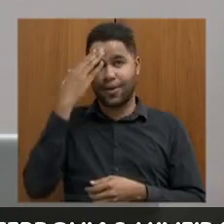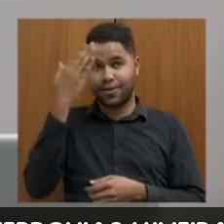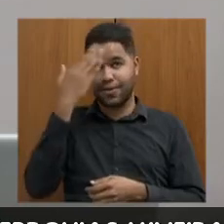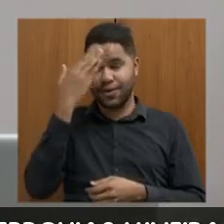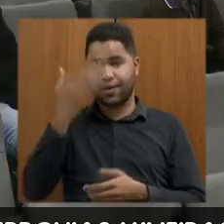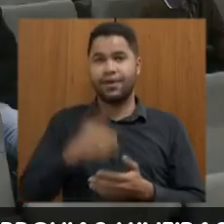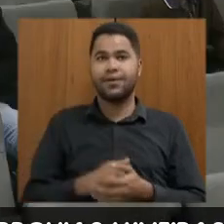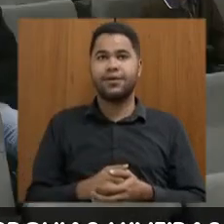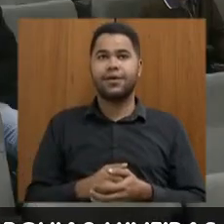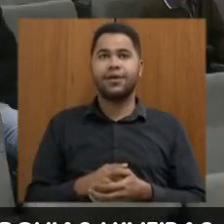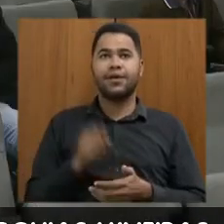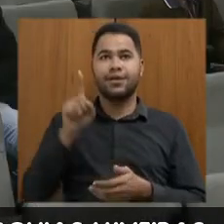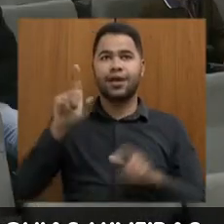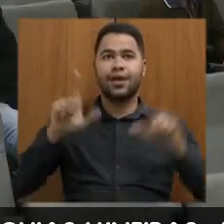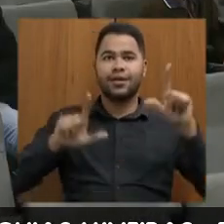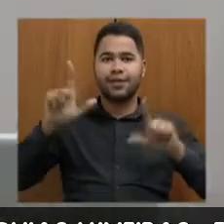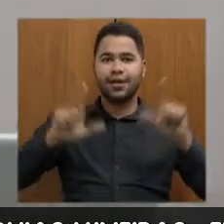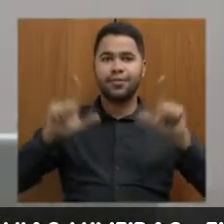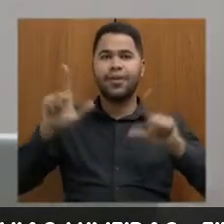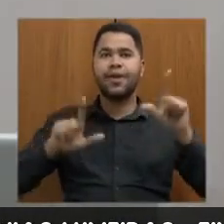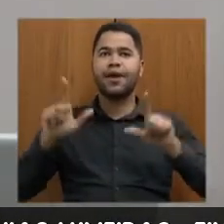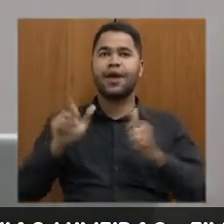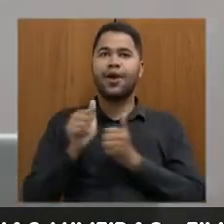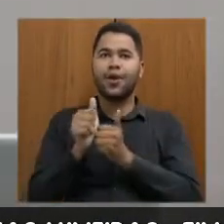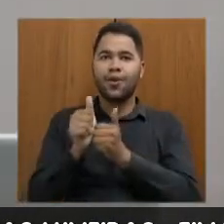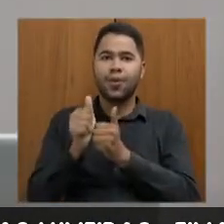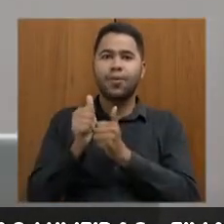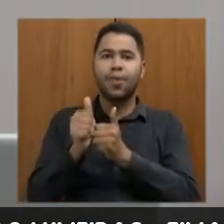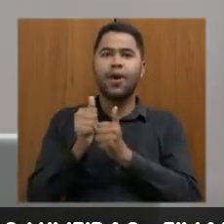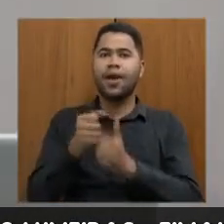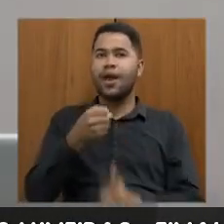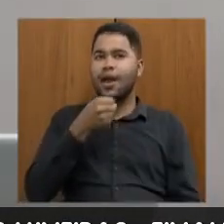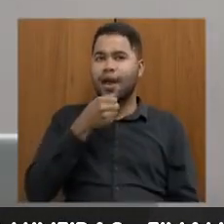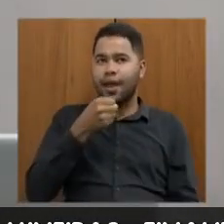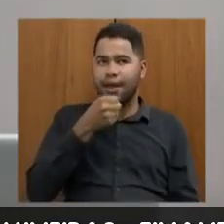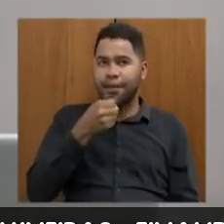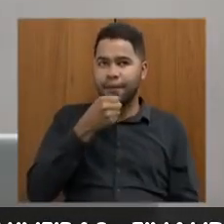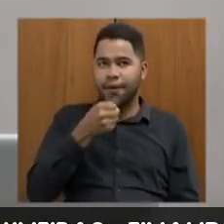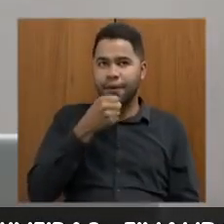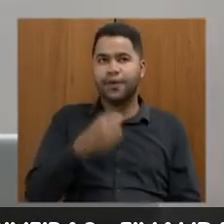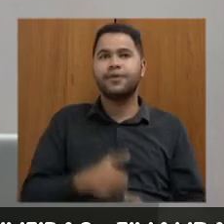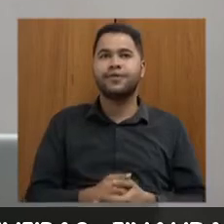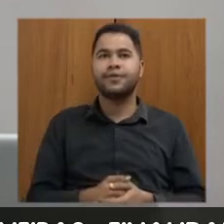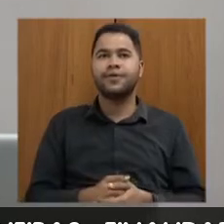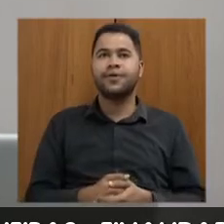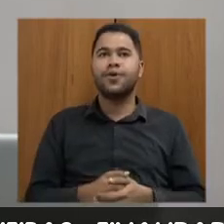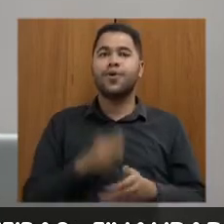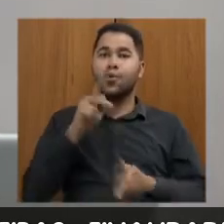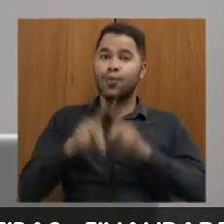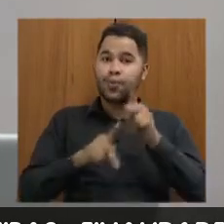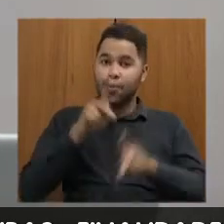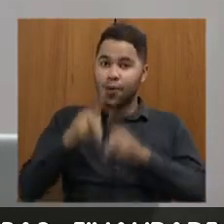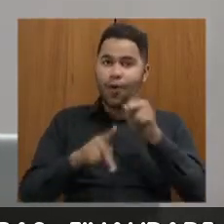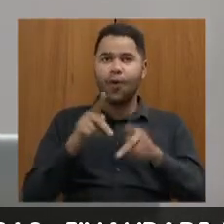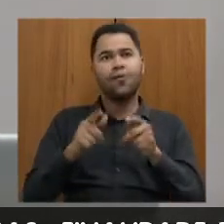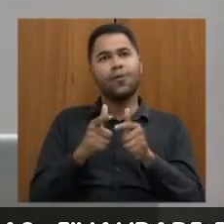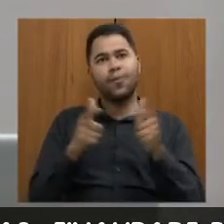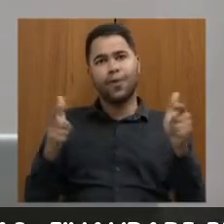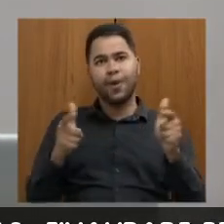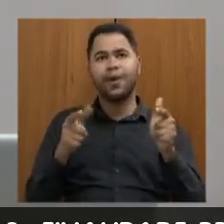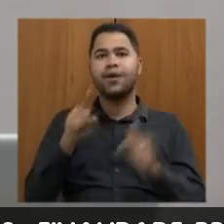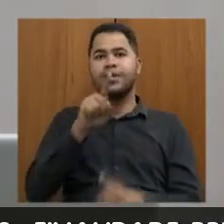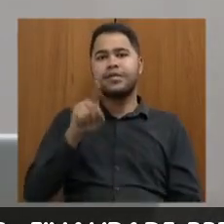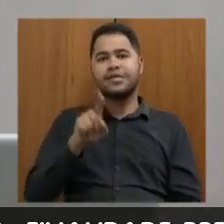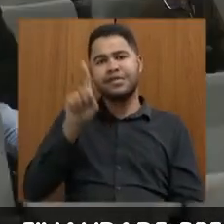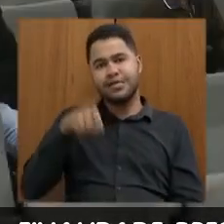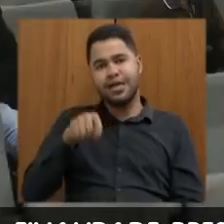obrigado Thalia TV Assembleia também acompanhando nosso repórter não é nosso povo aqui da maioria Zé